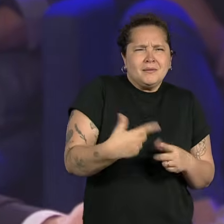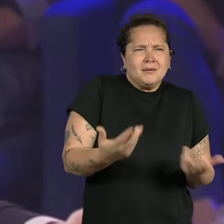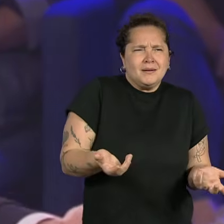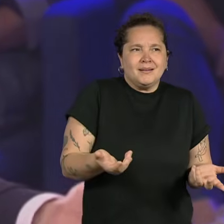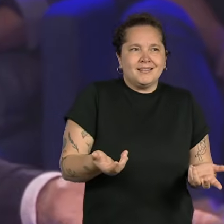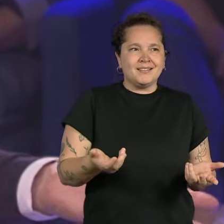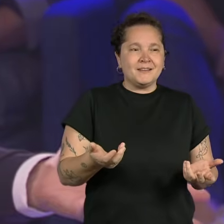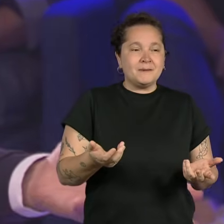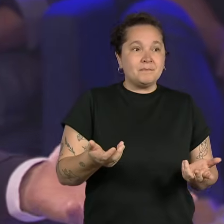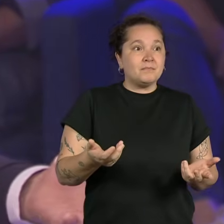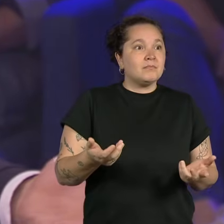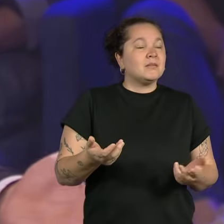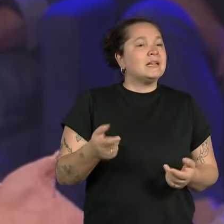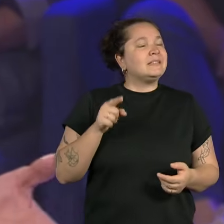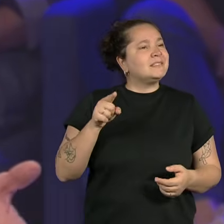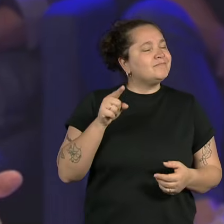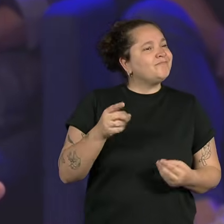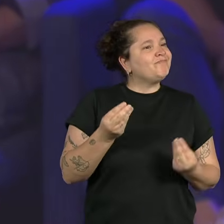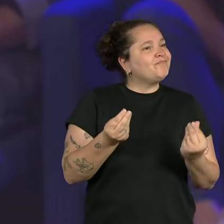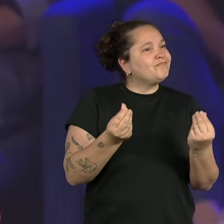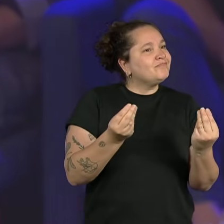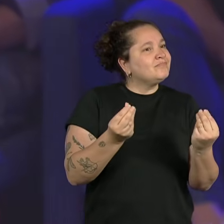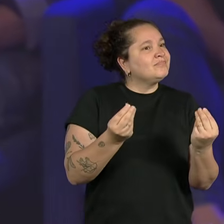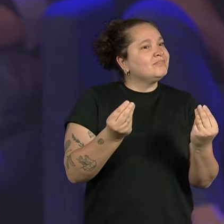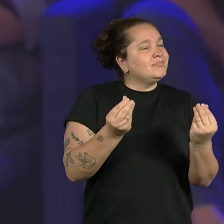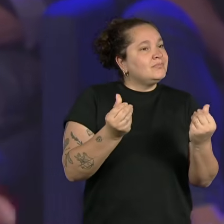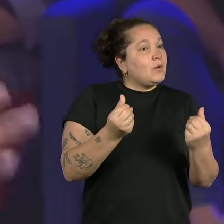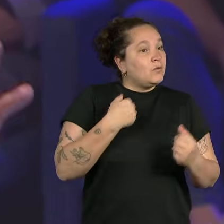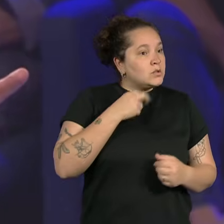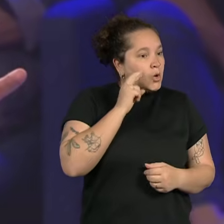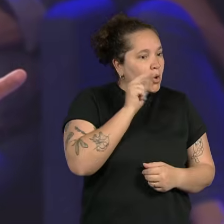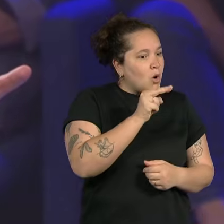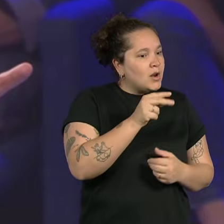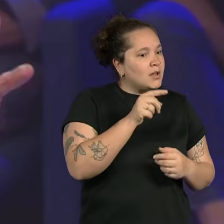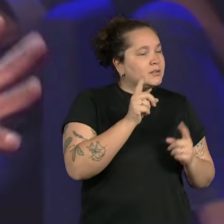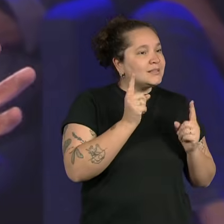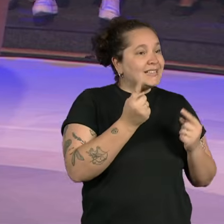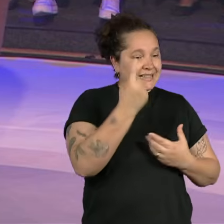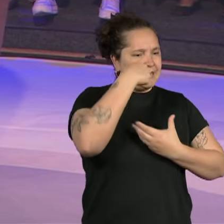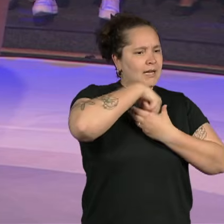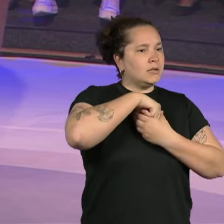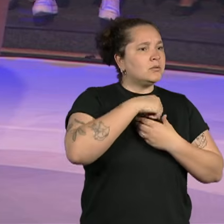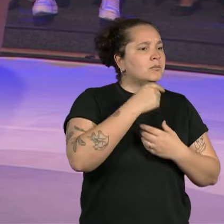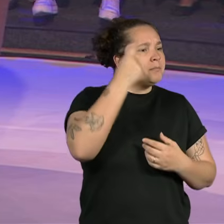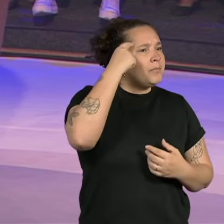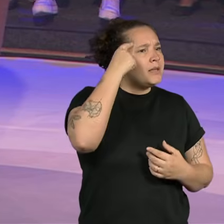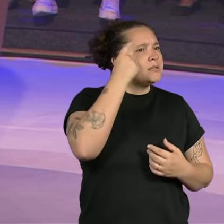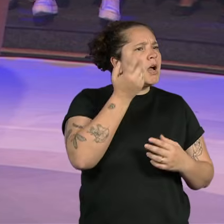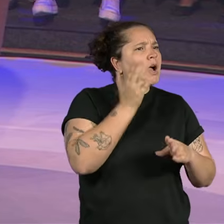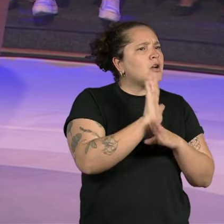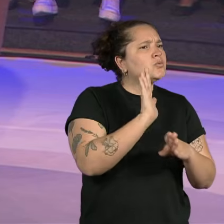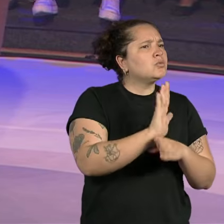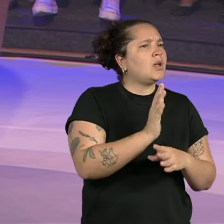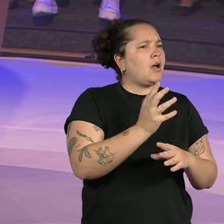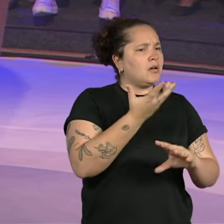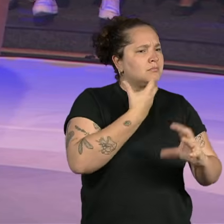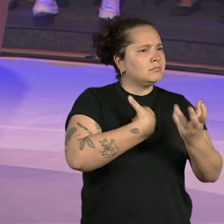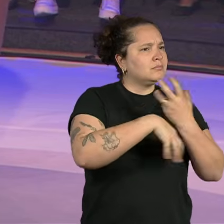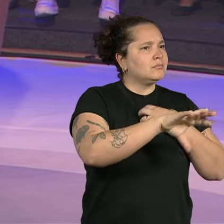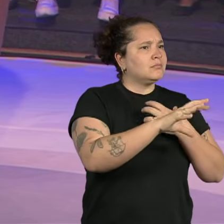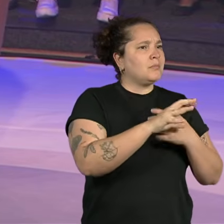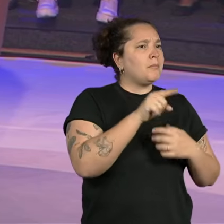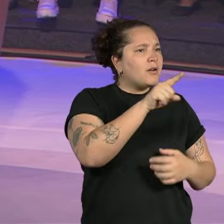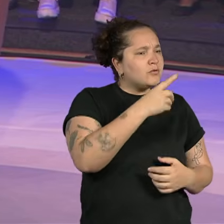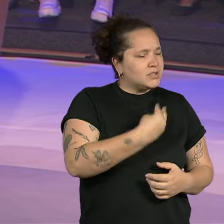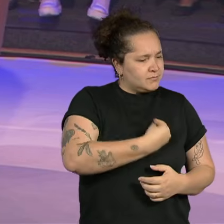isso? Então, assim, a beleza de você olhar aquele mundo do outro, deixa eu te ajudar a viver esse seu amor, essa sua verdade,